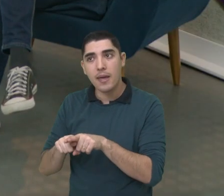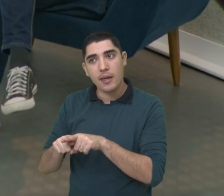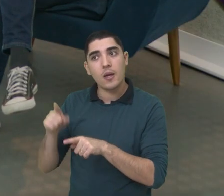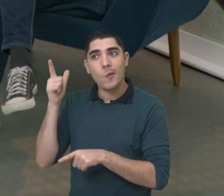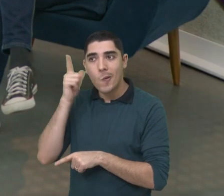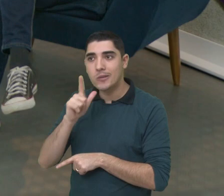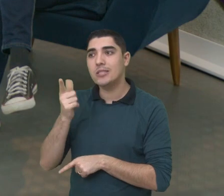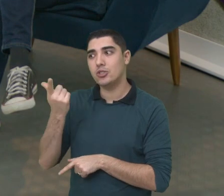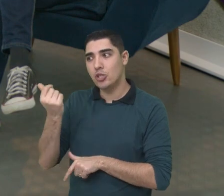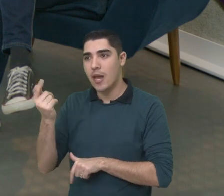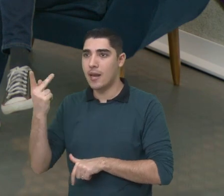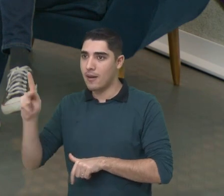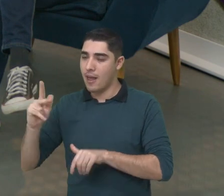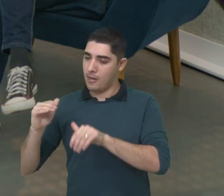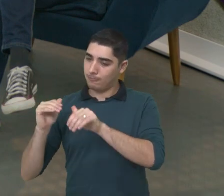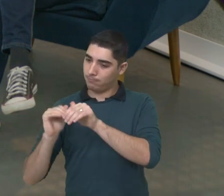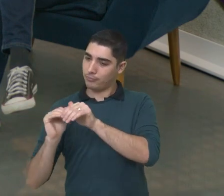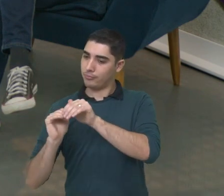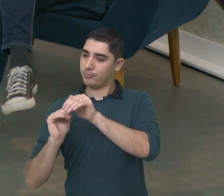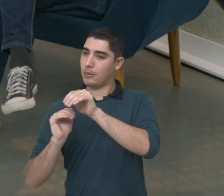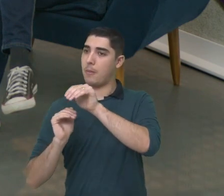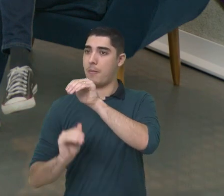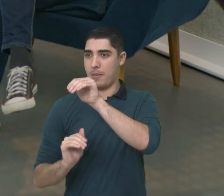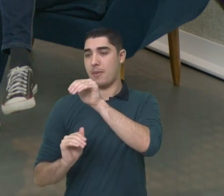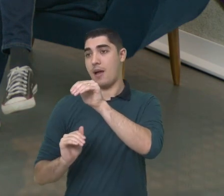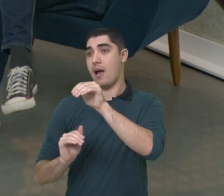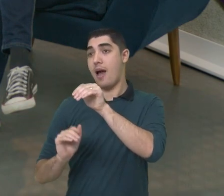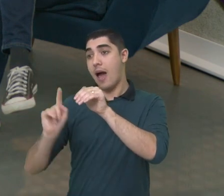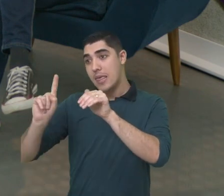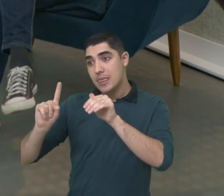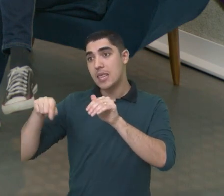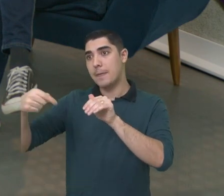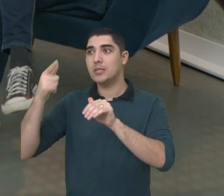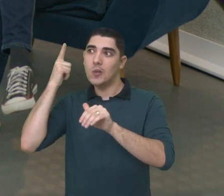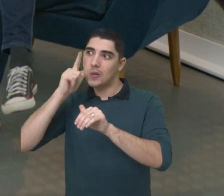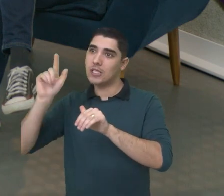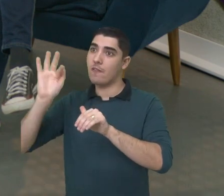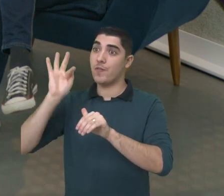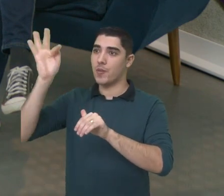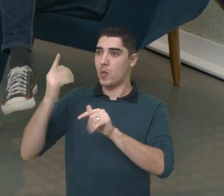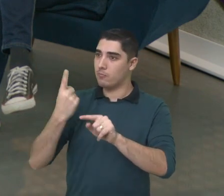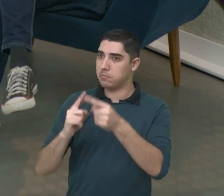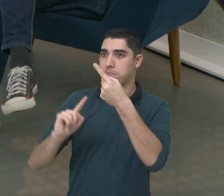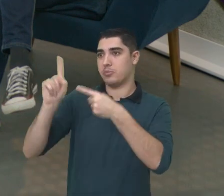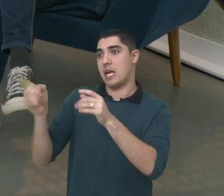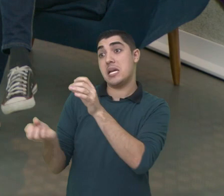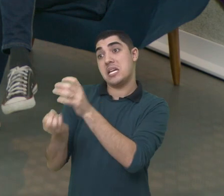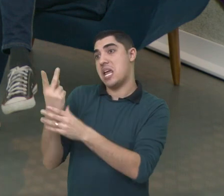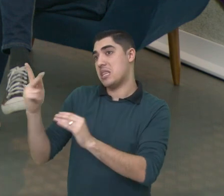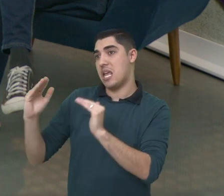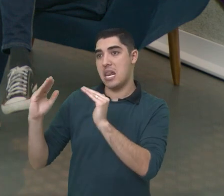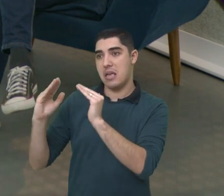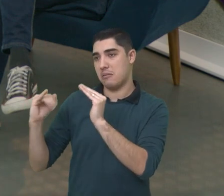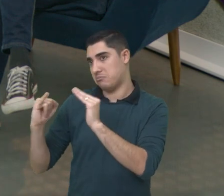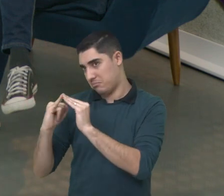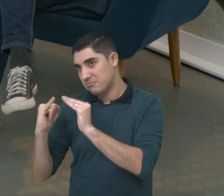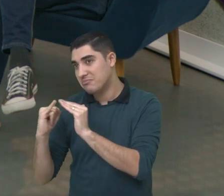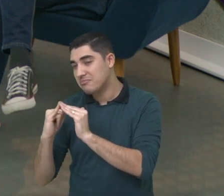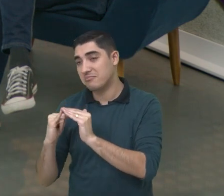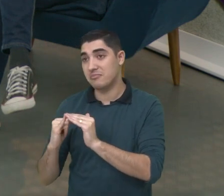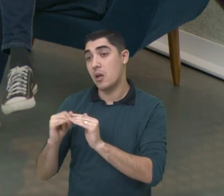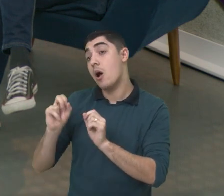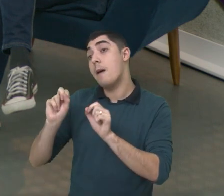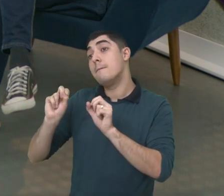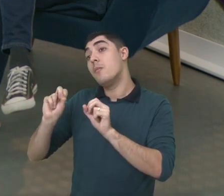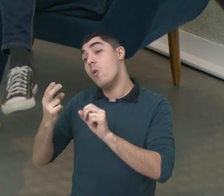seu ganho que seja também guardado para que ele possa crescer um dia. Agora, ele pode crescer muito